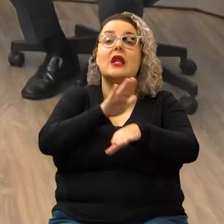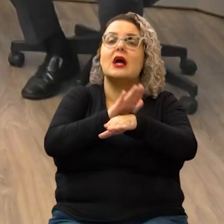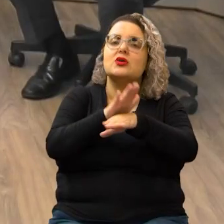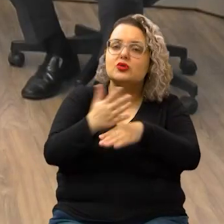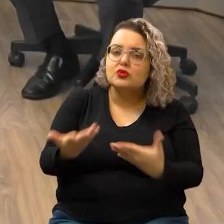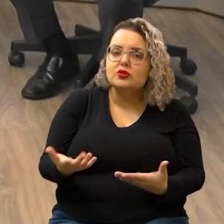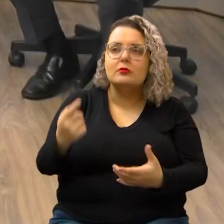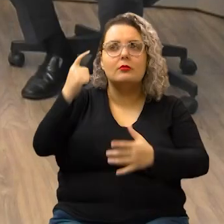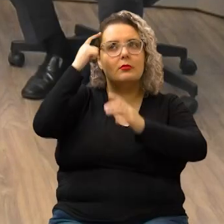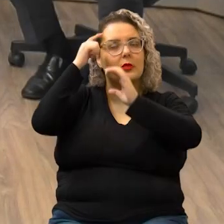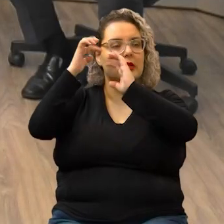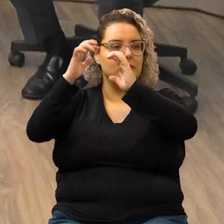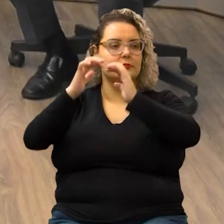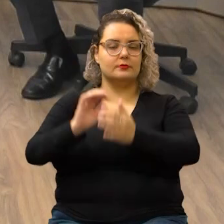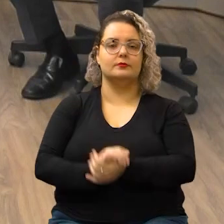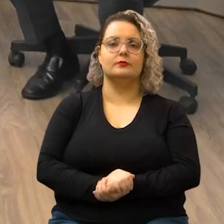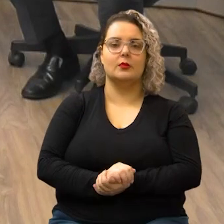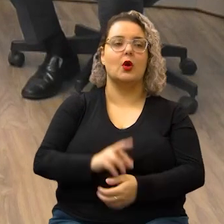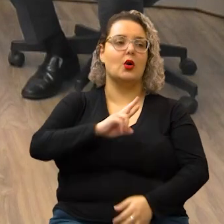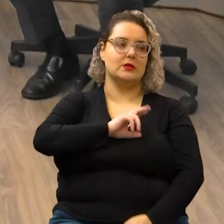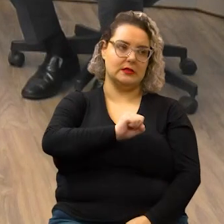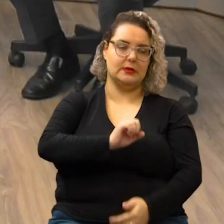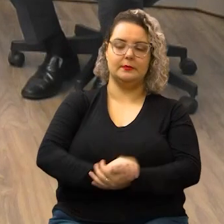trazer essa reflexão. Rossini.